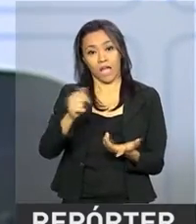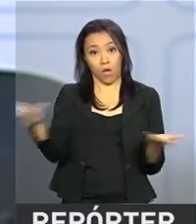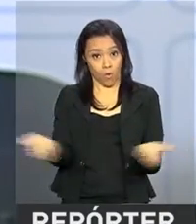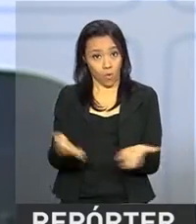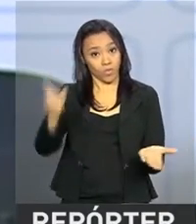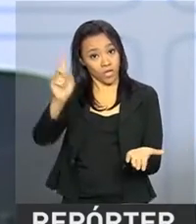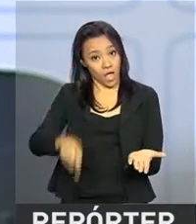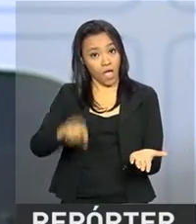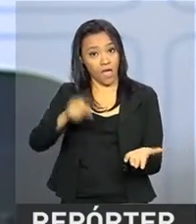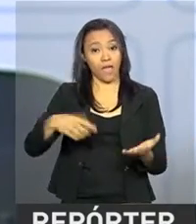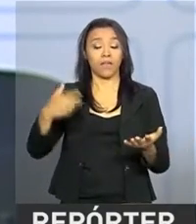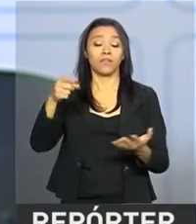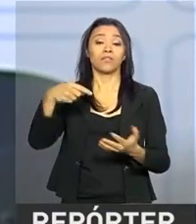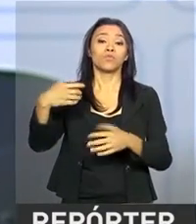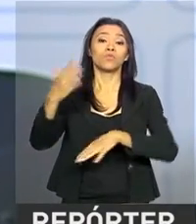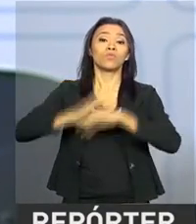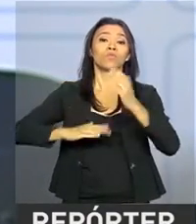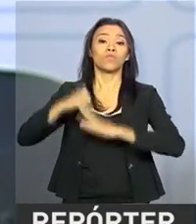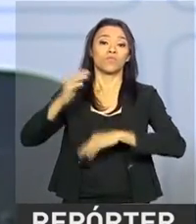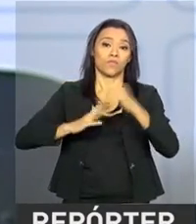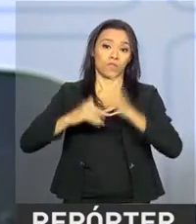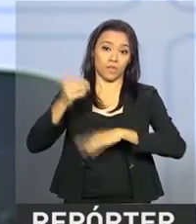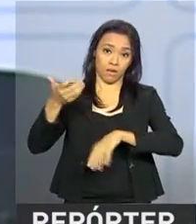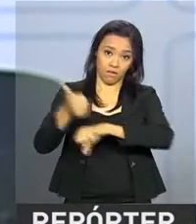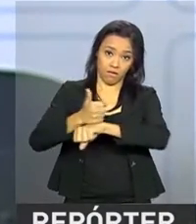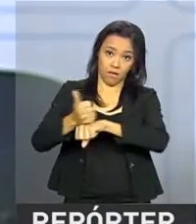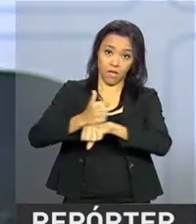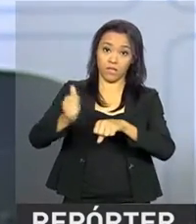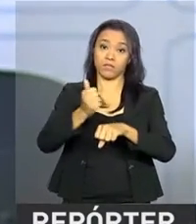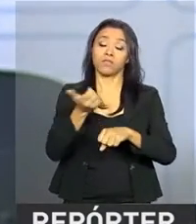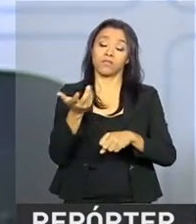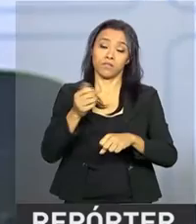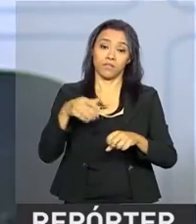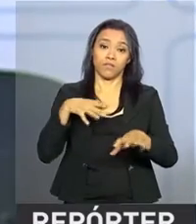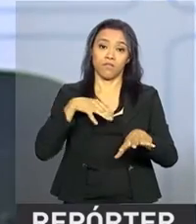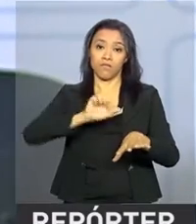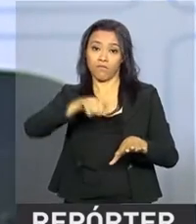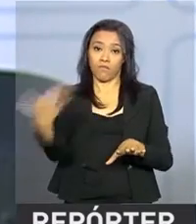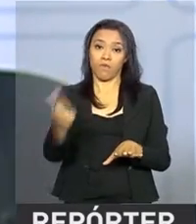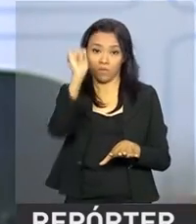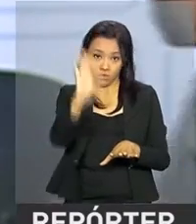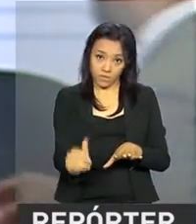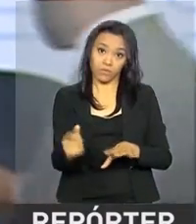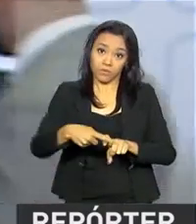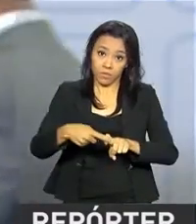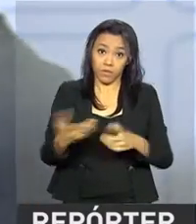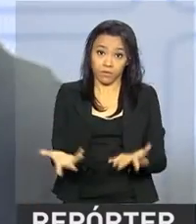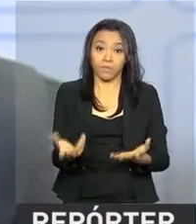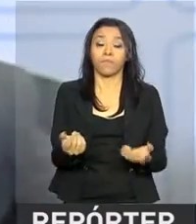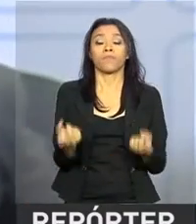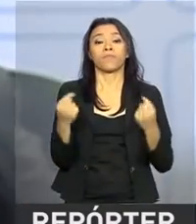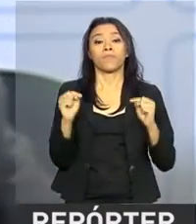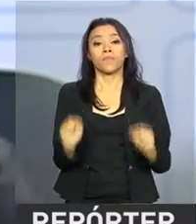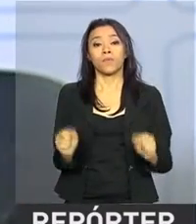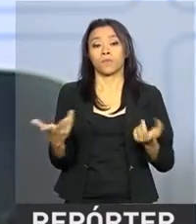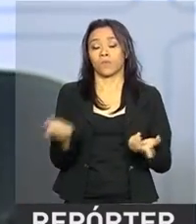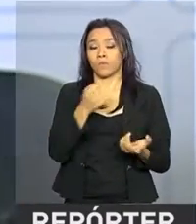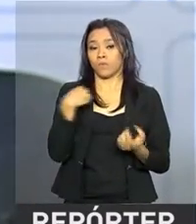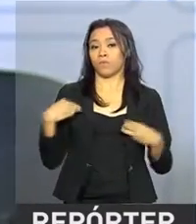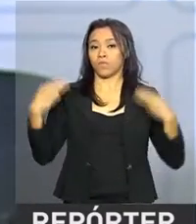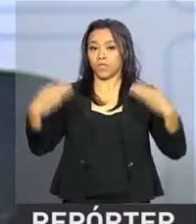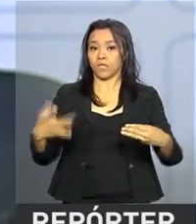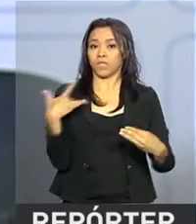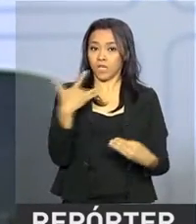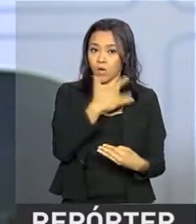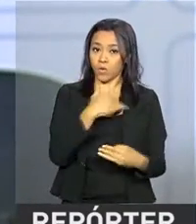médicos do acordo internacional por isso também no mês de setembro o ministério da saúde prorrogou por mais